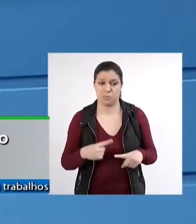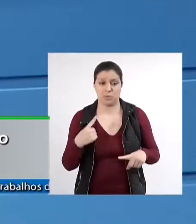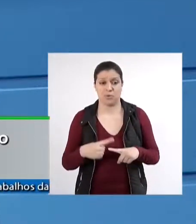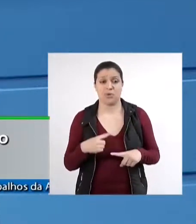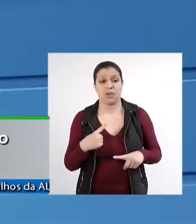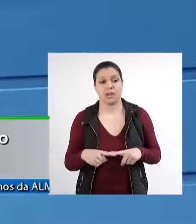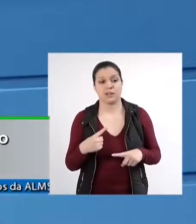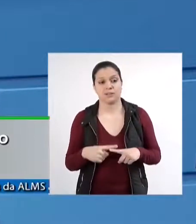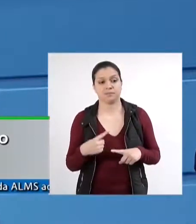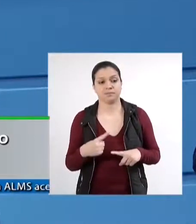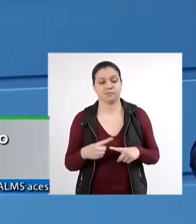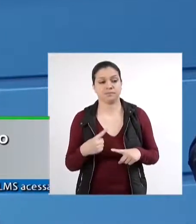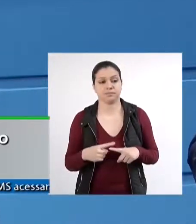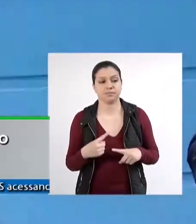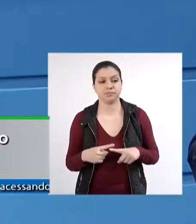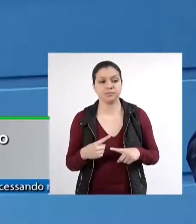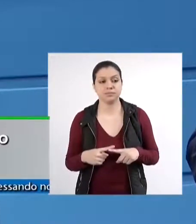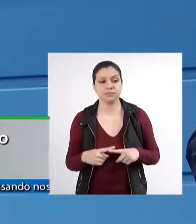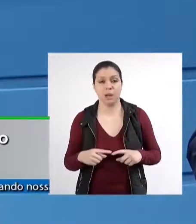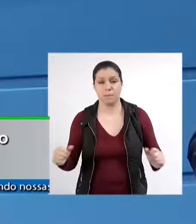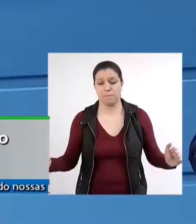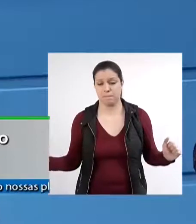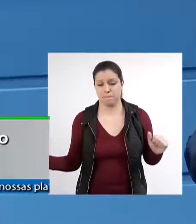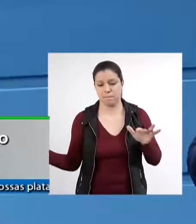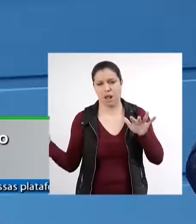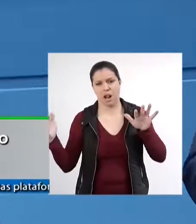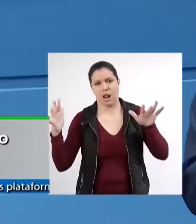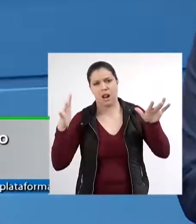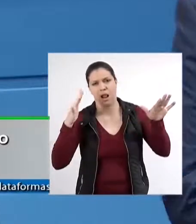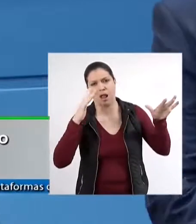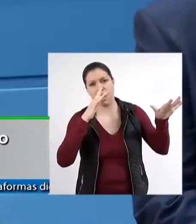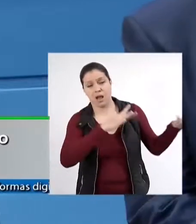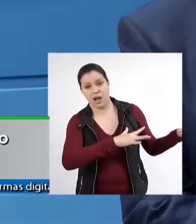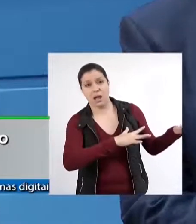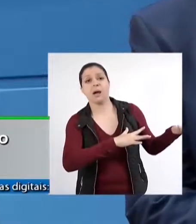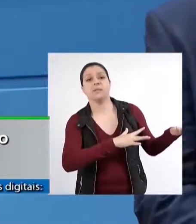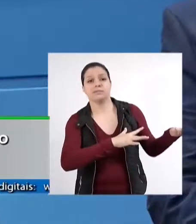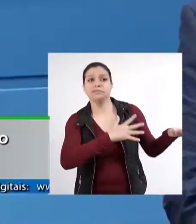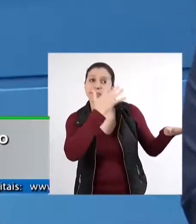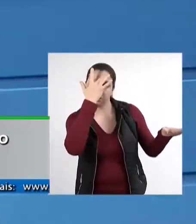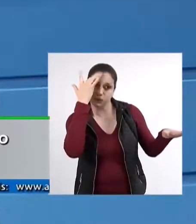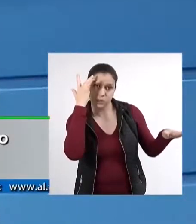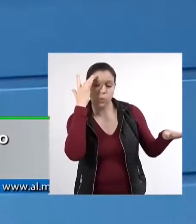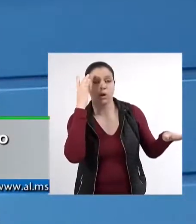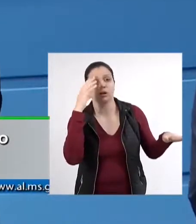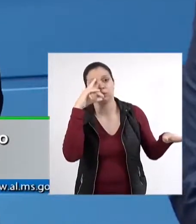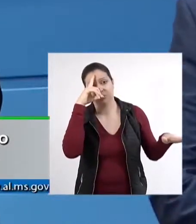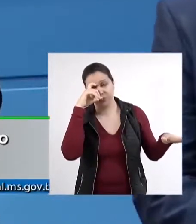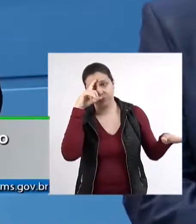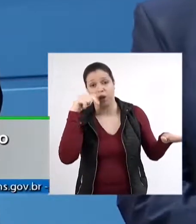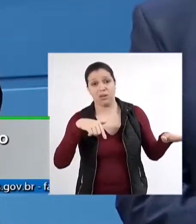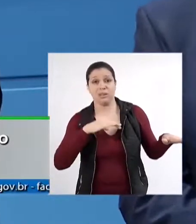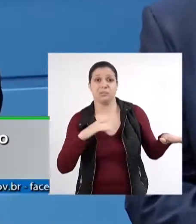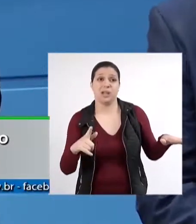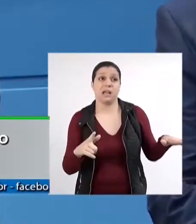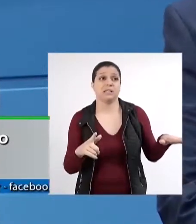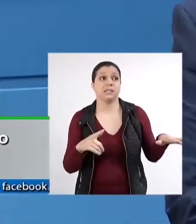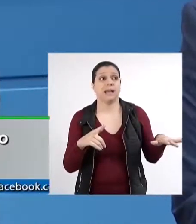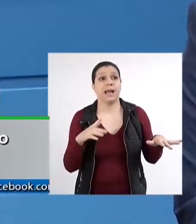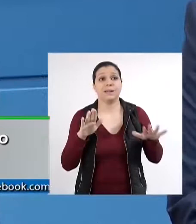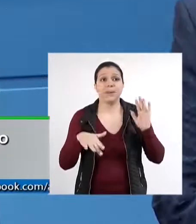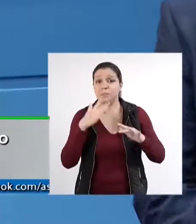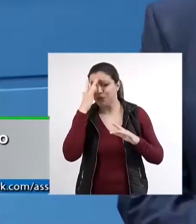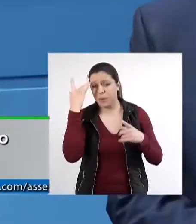dessa vinda de muitos pacientes do interior, acabamos por impedir que, em algum momento, alguém